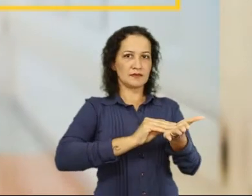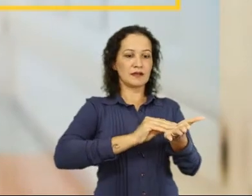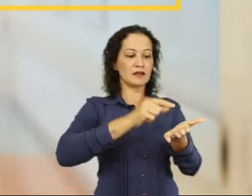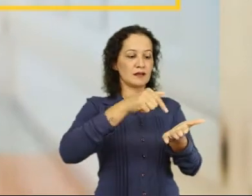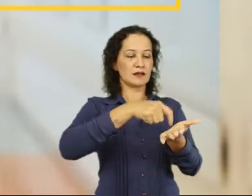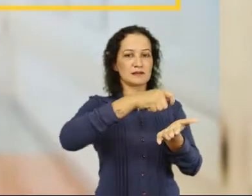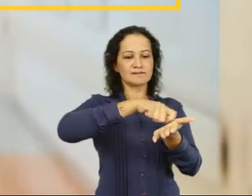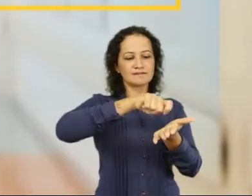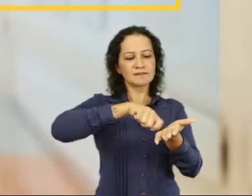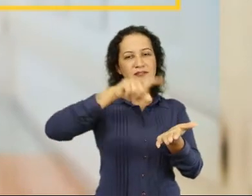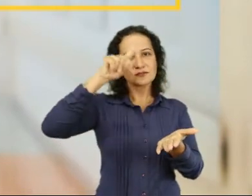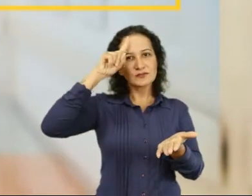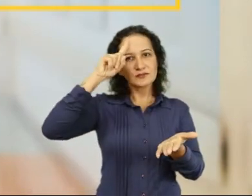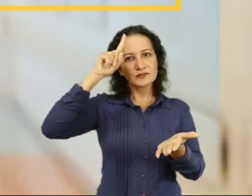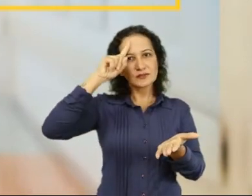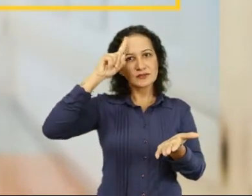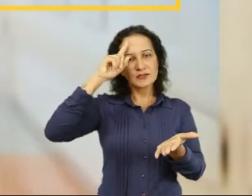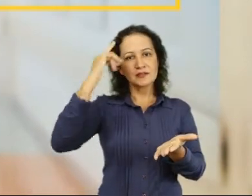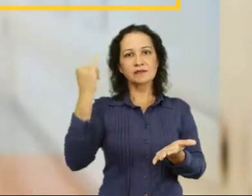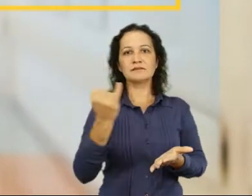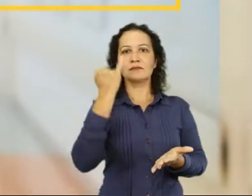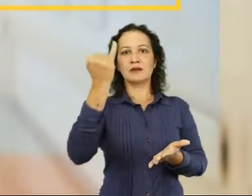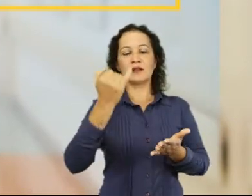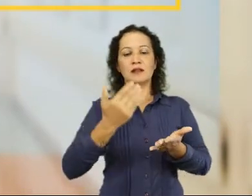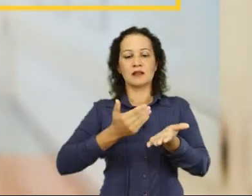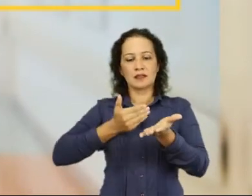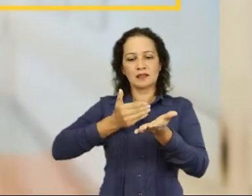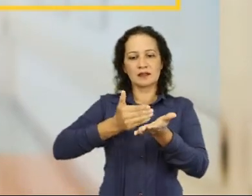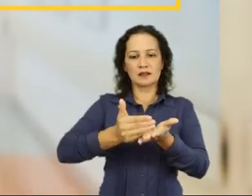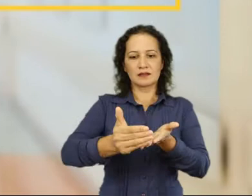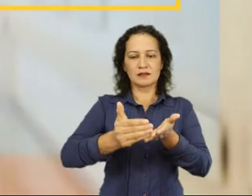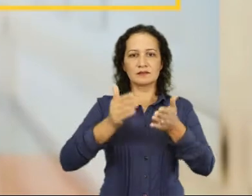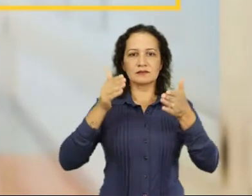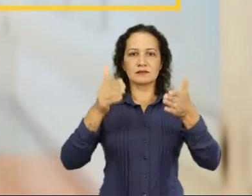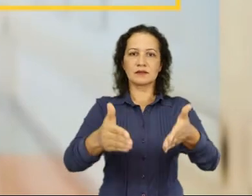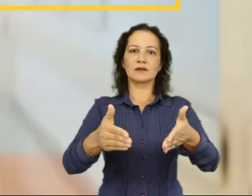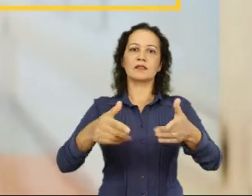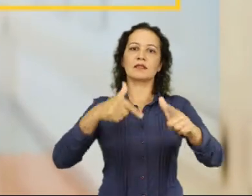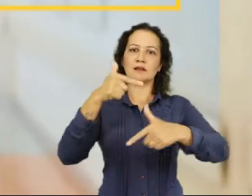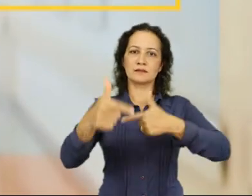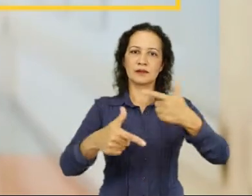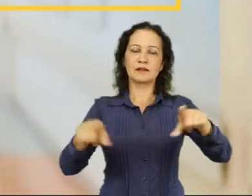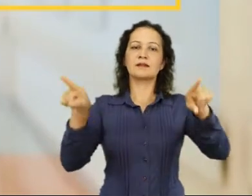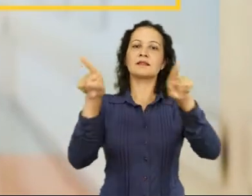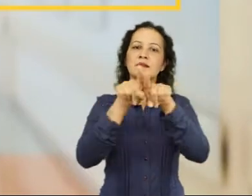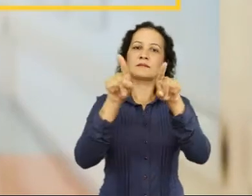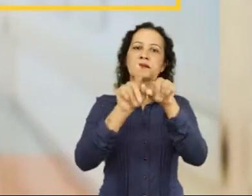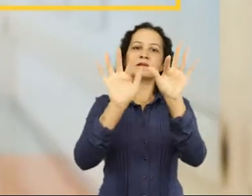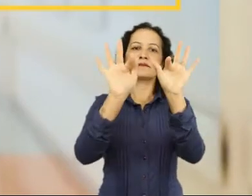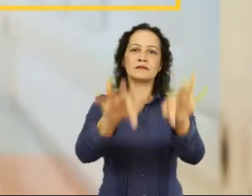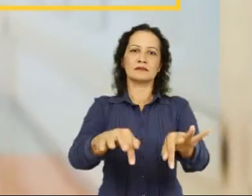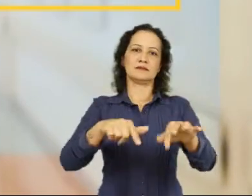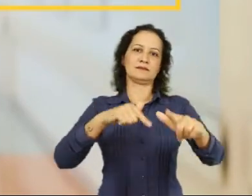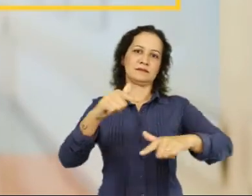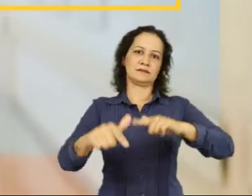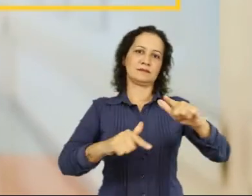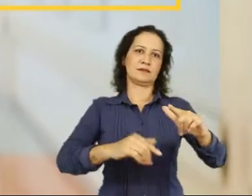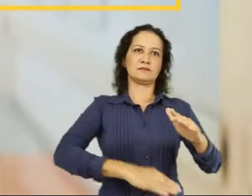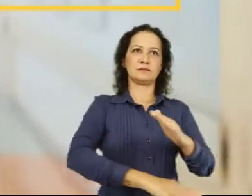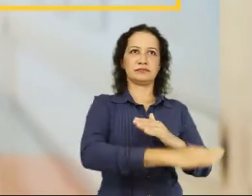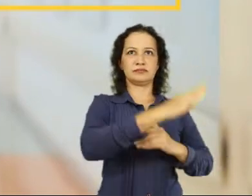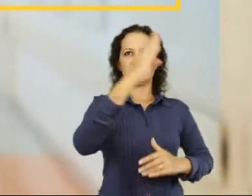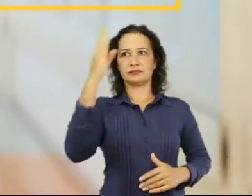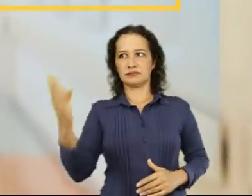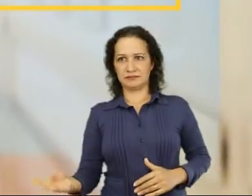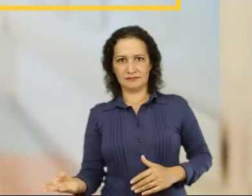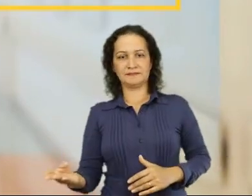bastante importante que essa rotina seja feita tanto no início da jornada quanto no fim da jornada, registrando essa